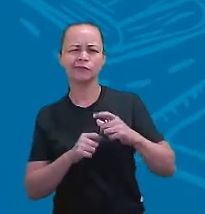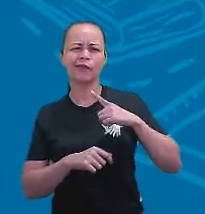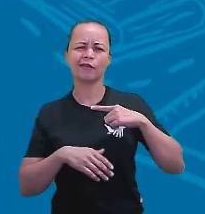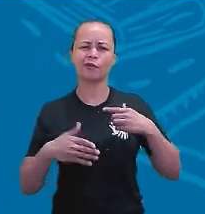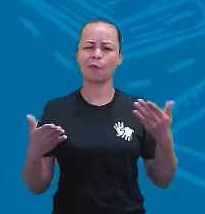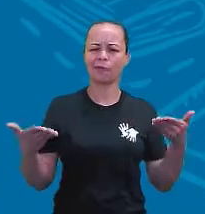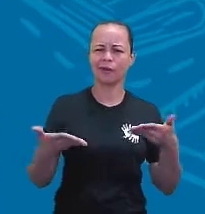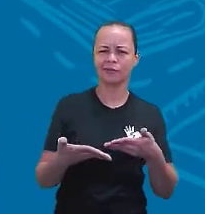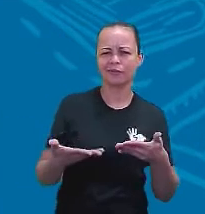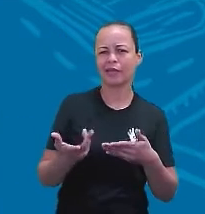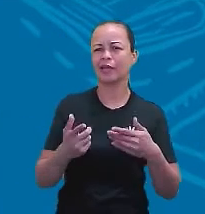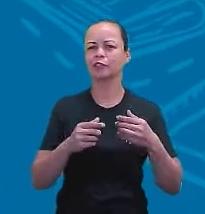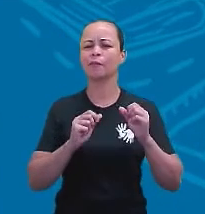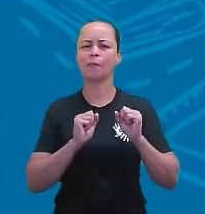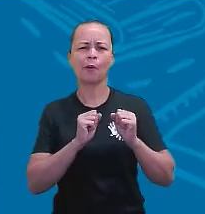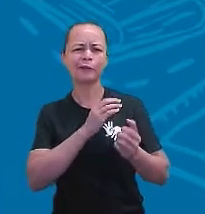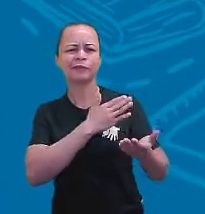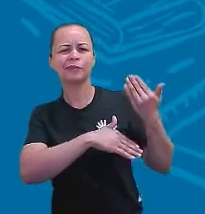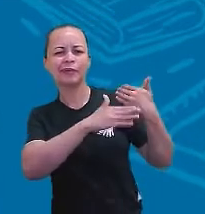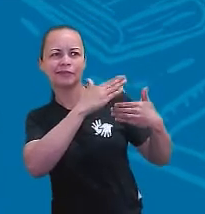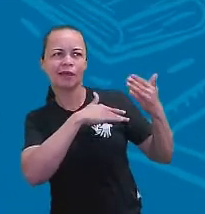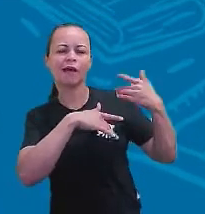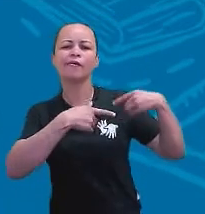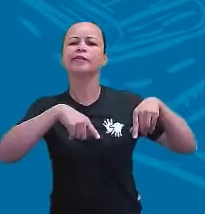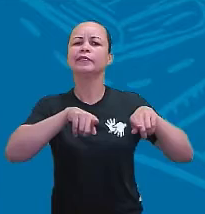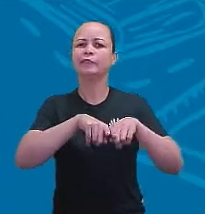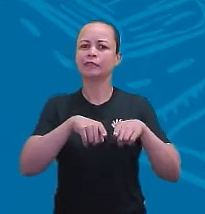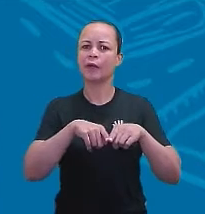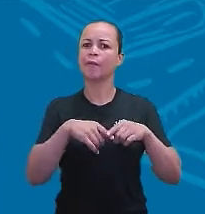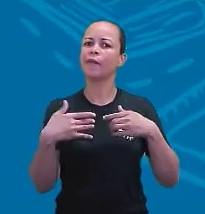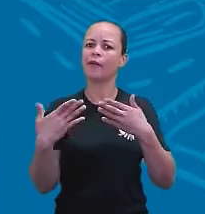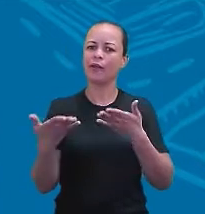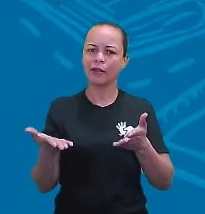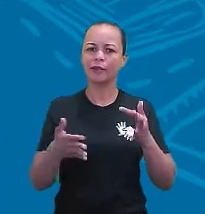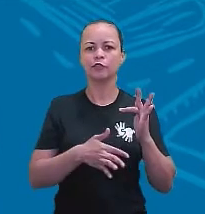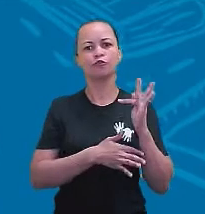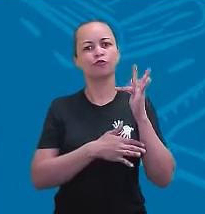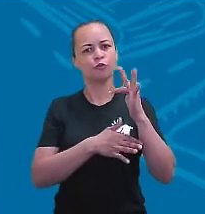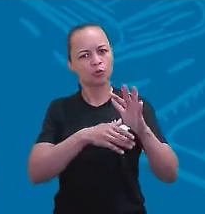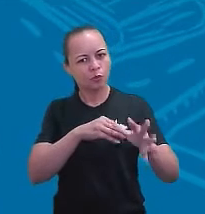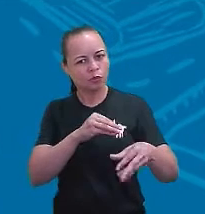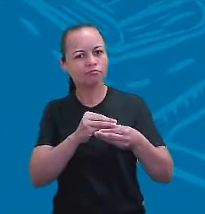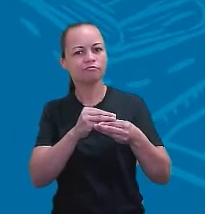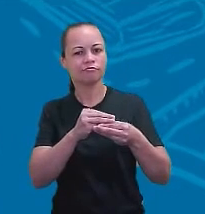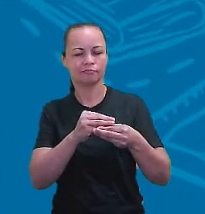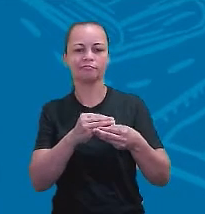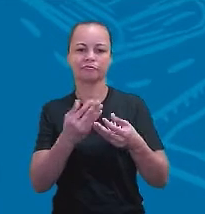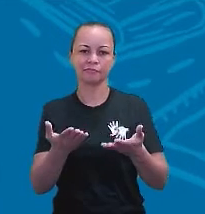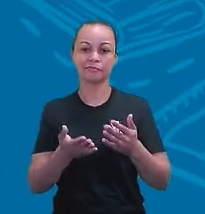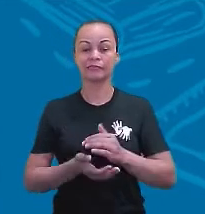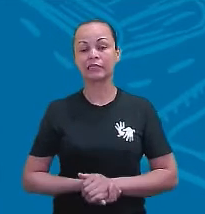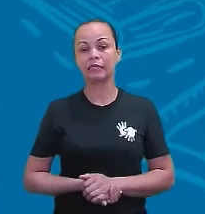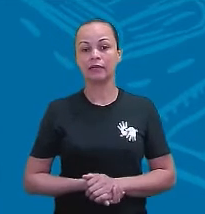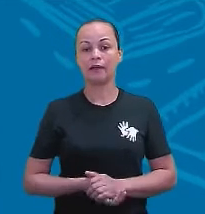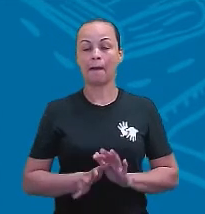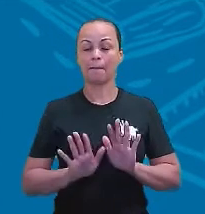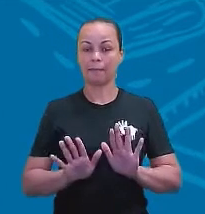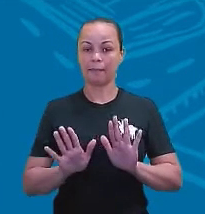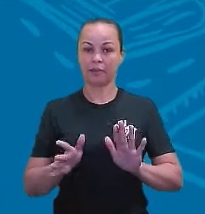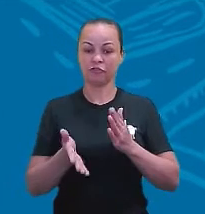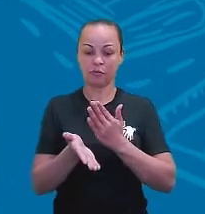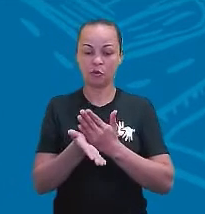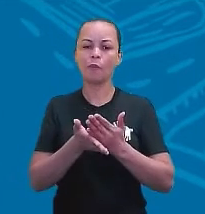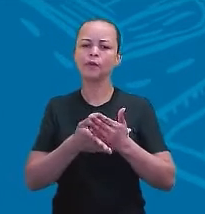pode estar no passado e como também está incluso aí no futuro. É isso mesmo. Mas a gente vai começar